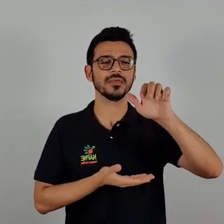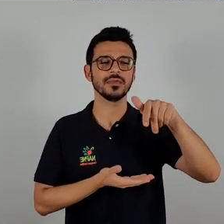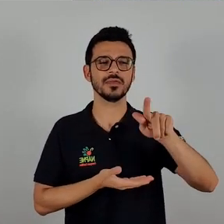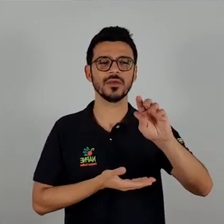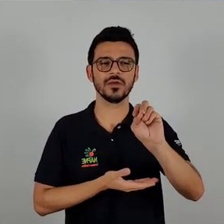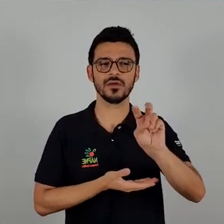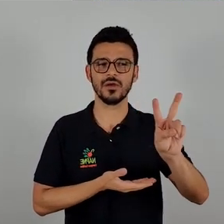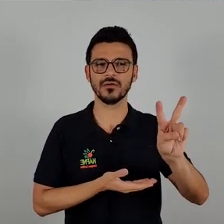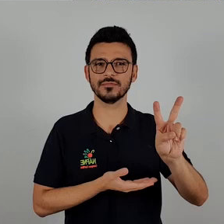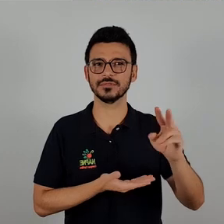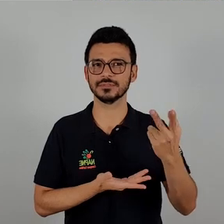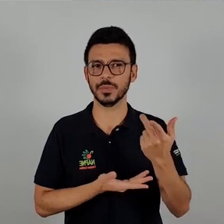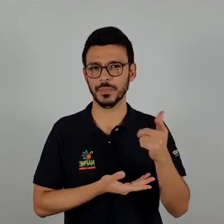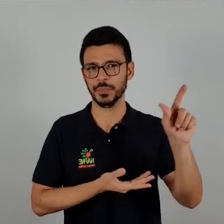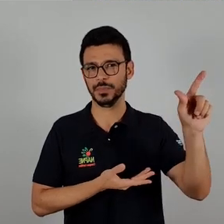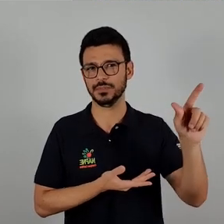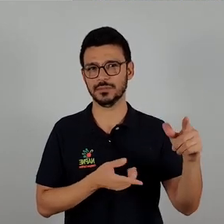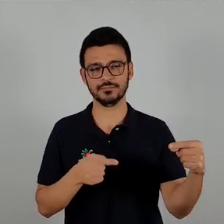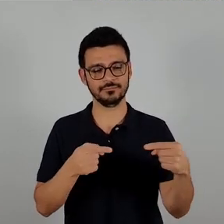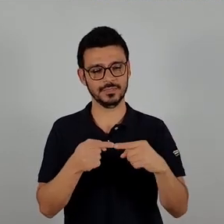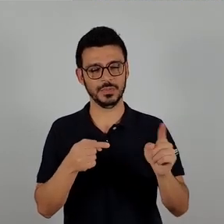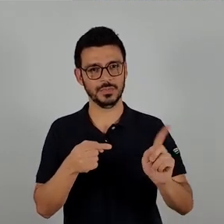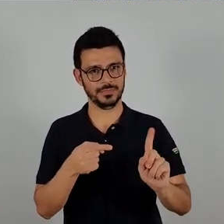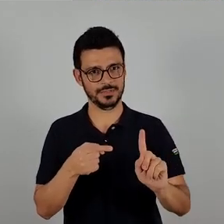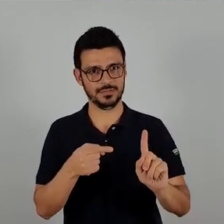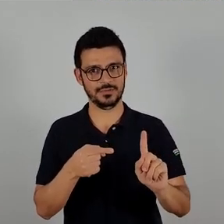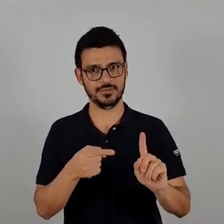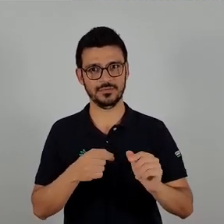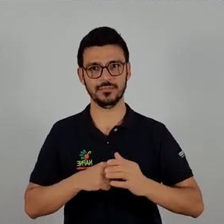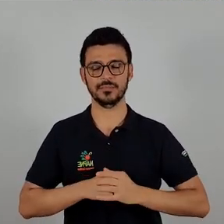Olha a composição aí, ó. Raiz de bupleurum,